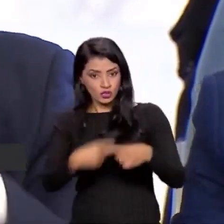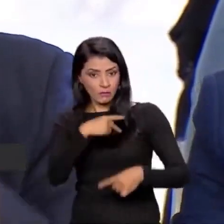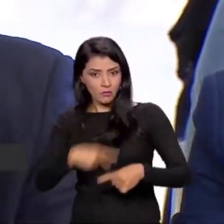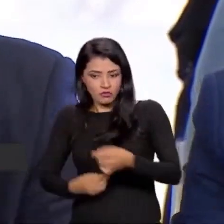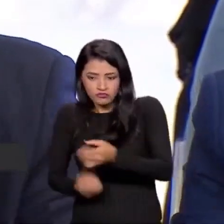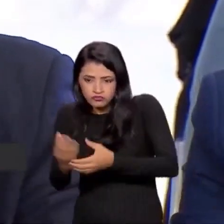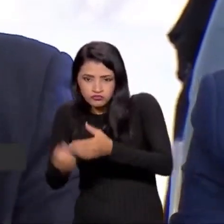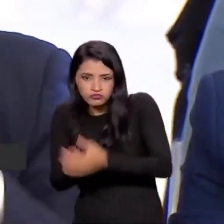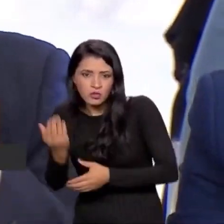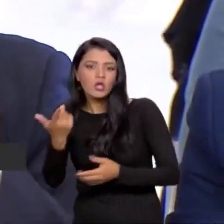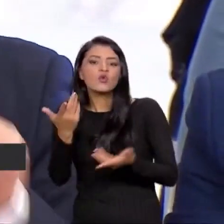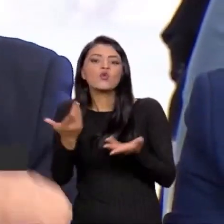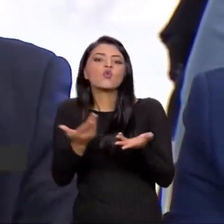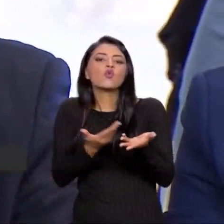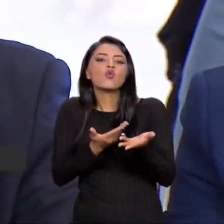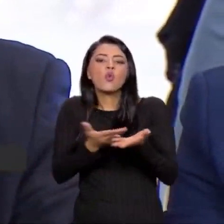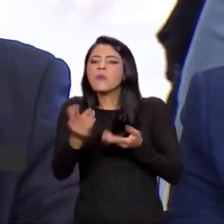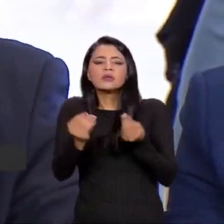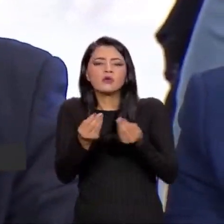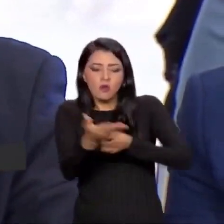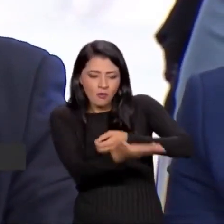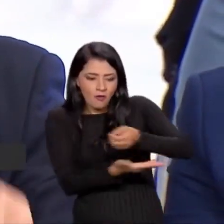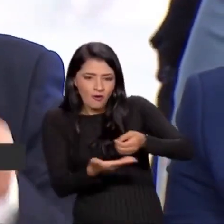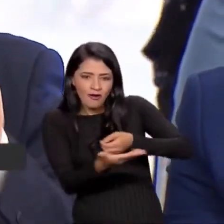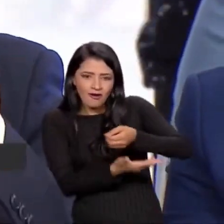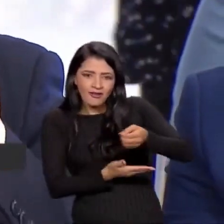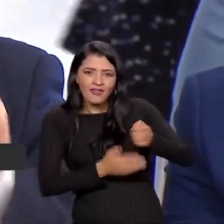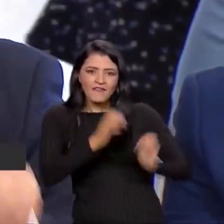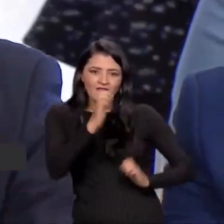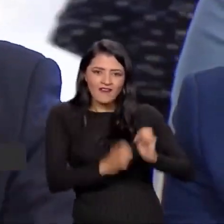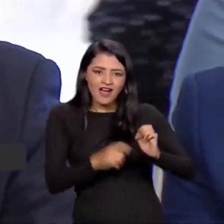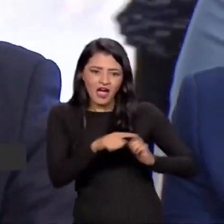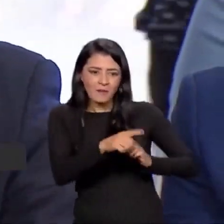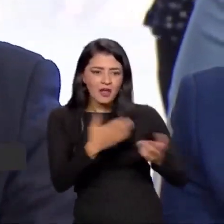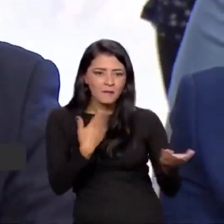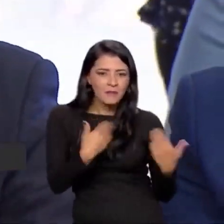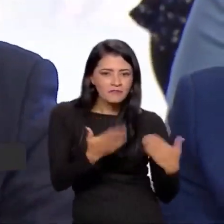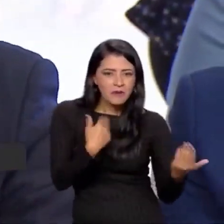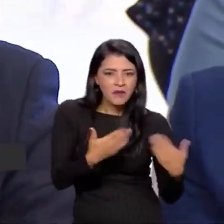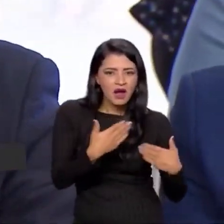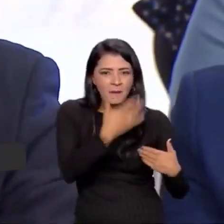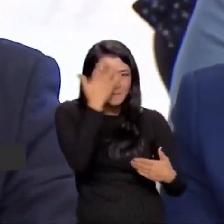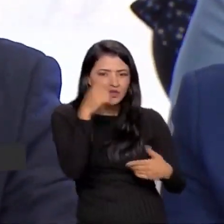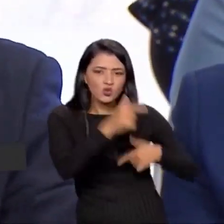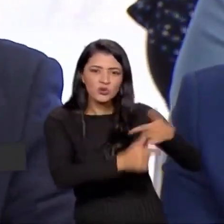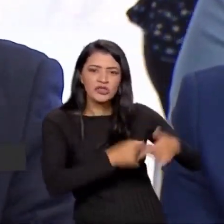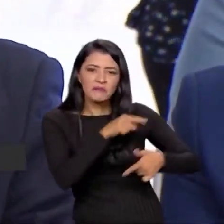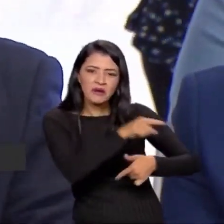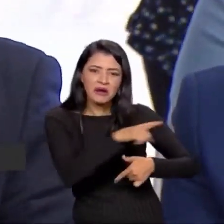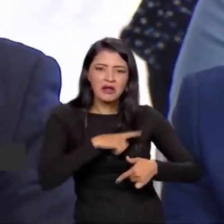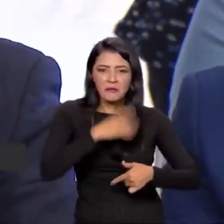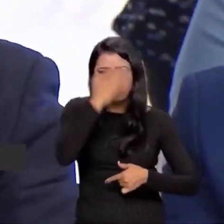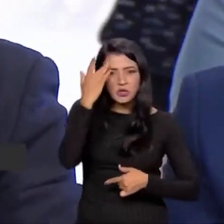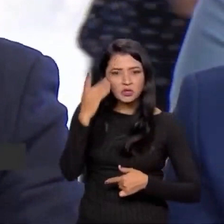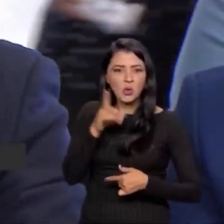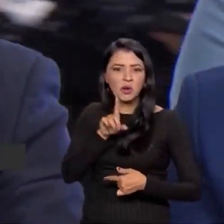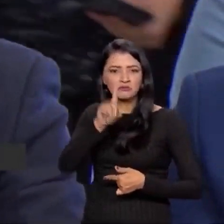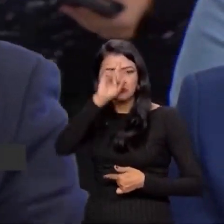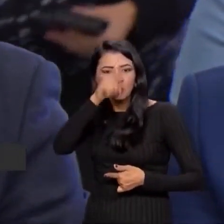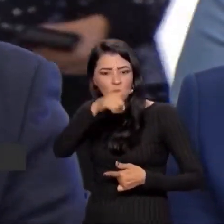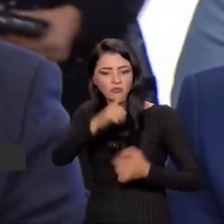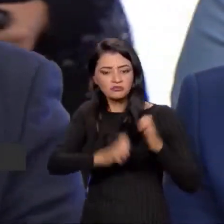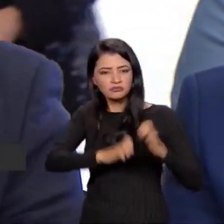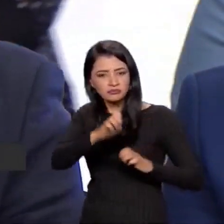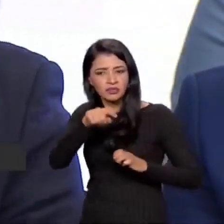de baixo para cima, do diálogo com o chão da fábrica, do diálogo com aqueles que estão à frente das suas indústrias, porque é assim que o governo